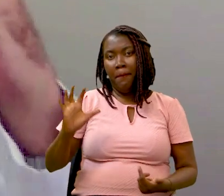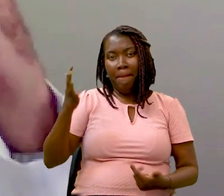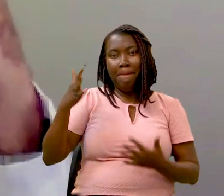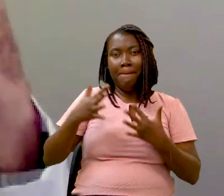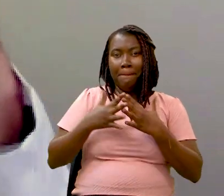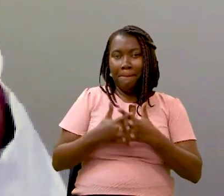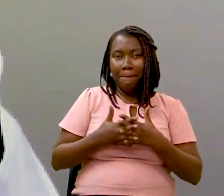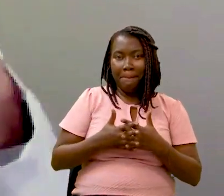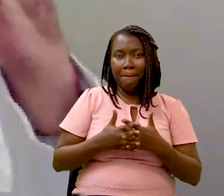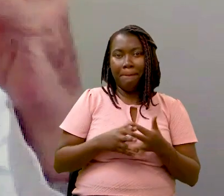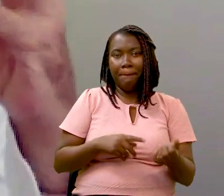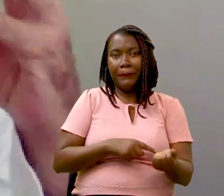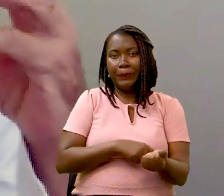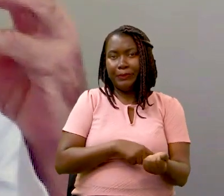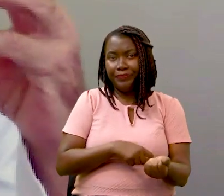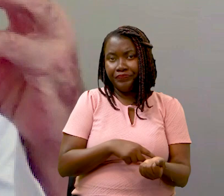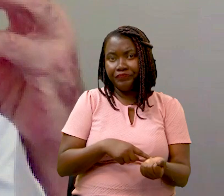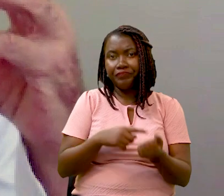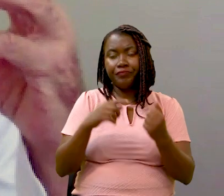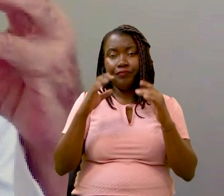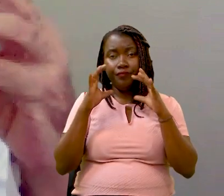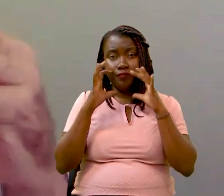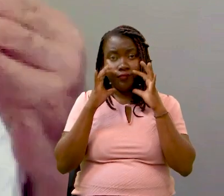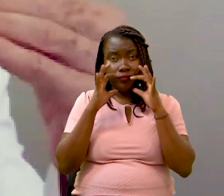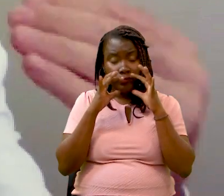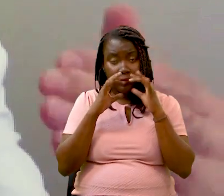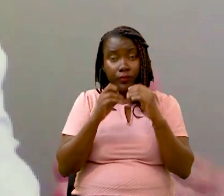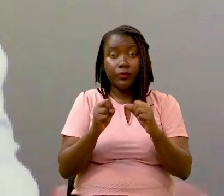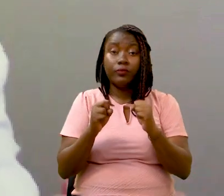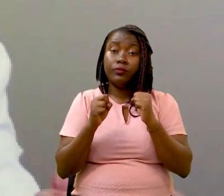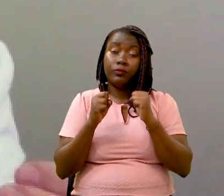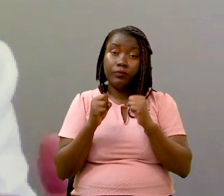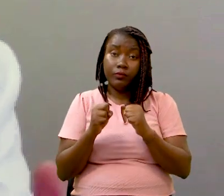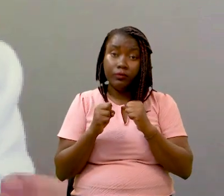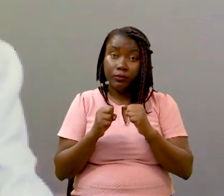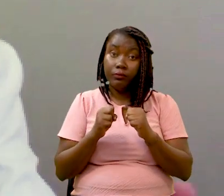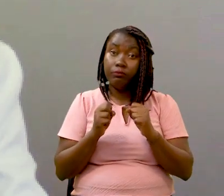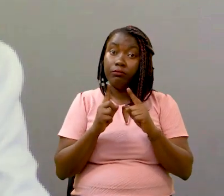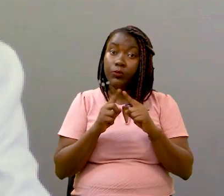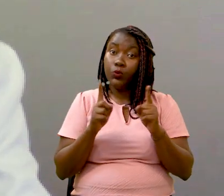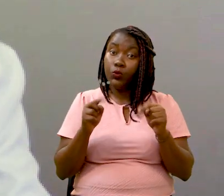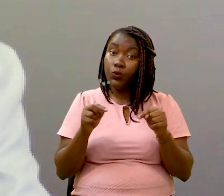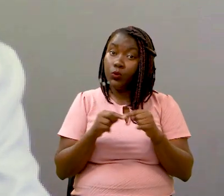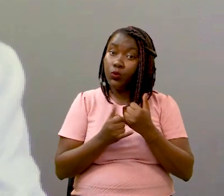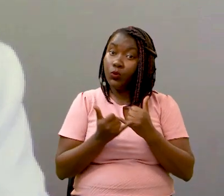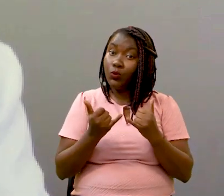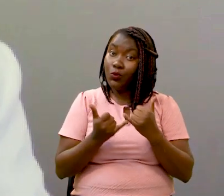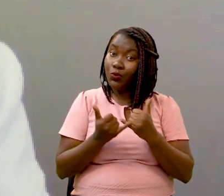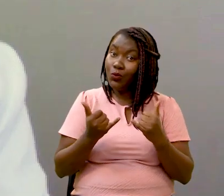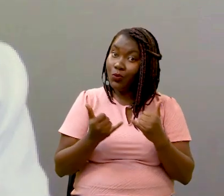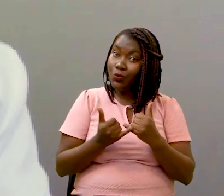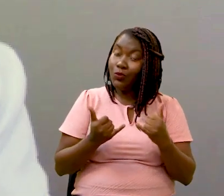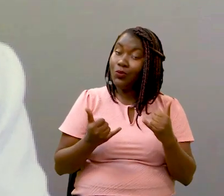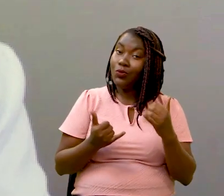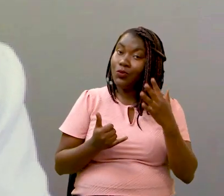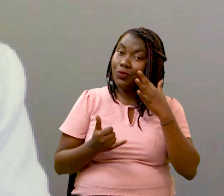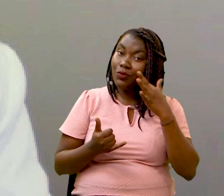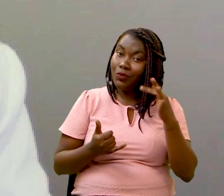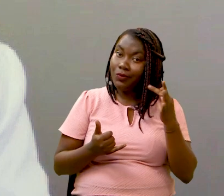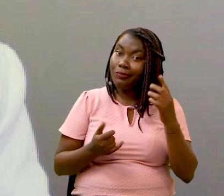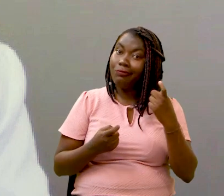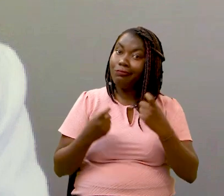que comprometa as artérias ou veias do cérebro, que pode estar levando a um quadro semelhante à enxaqueca e que é